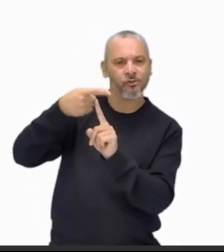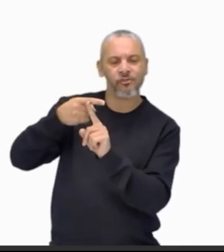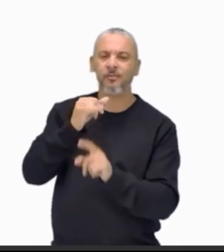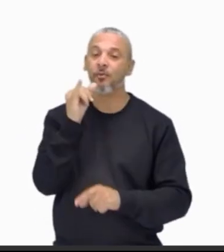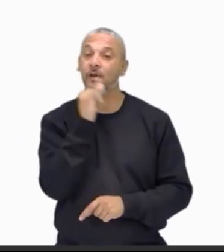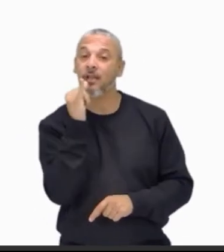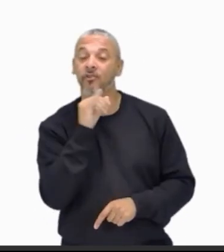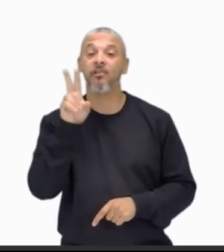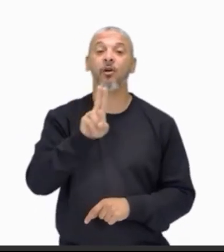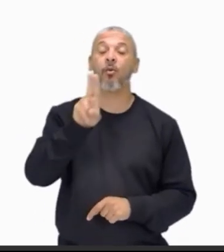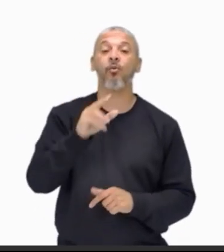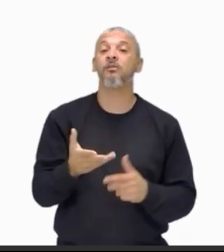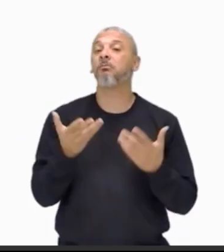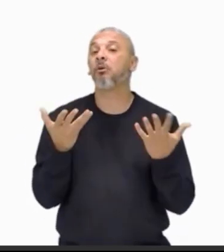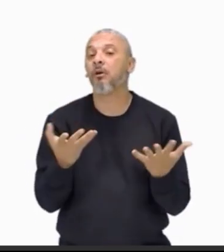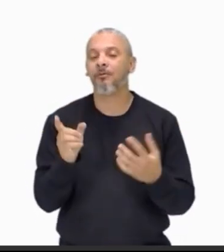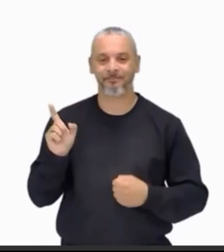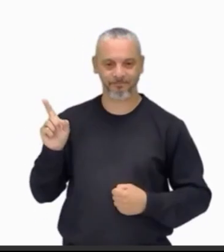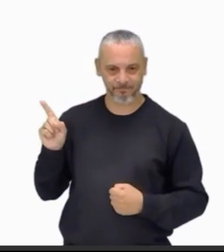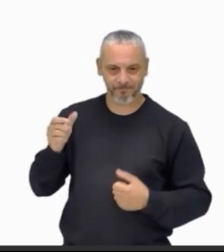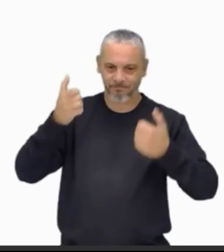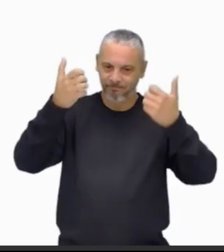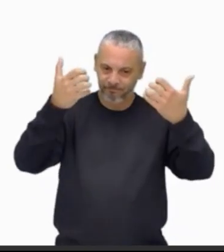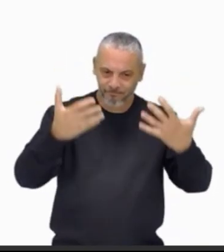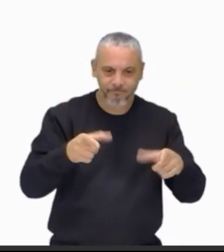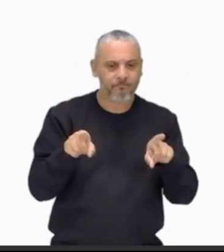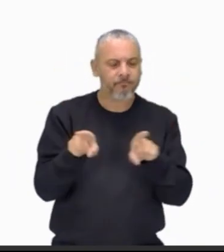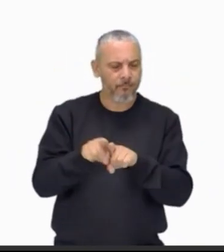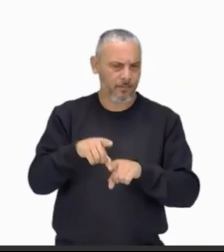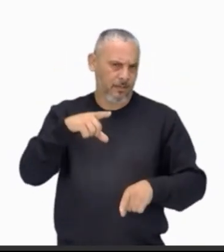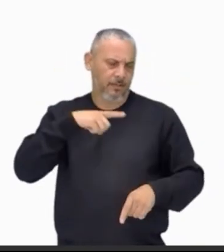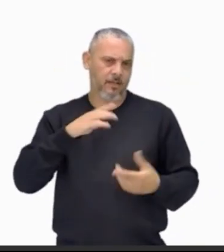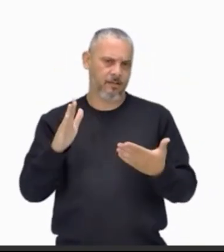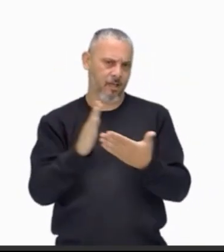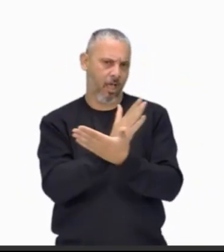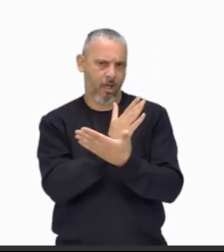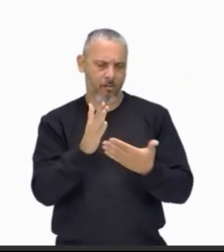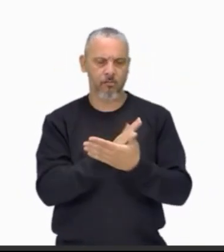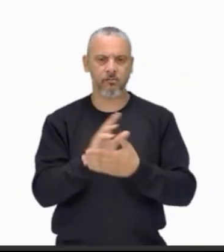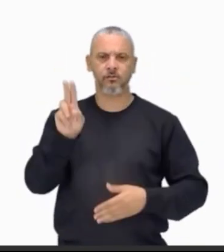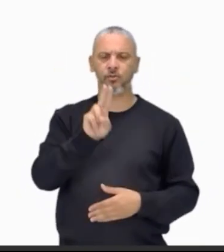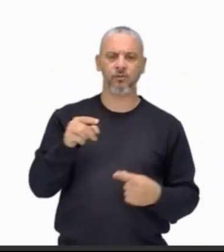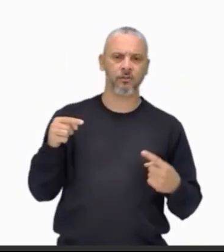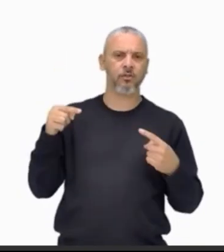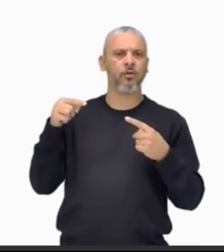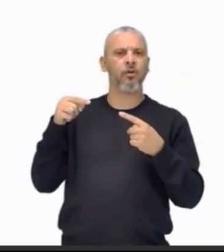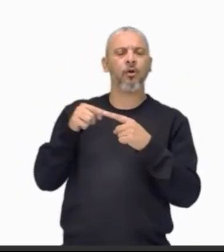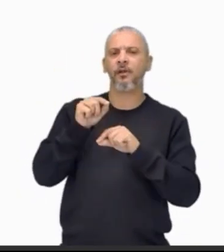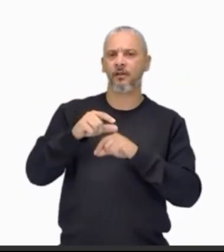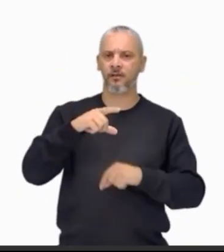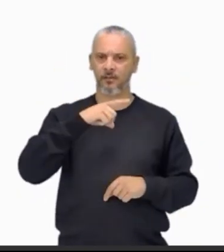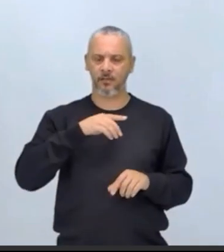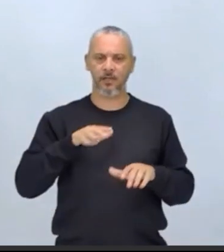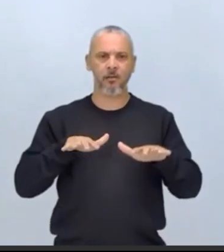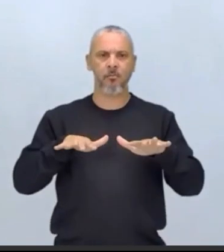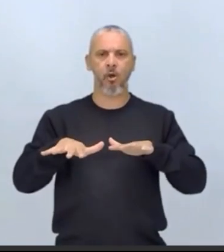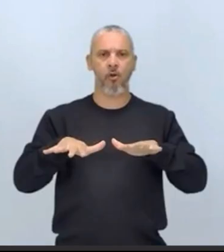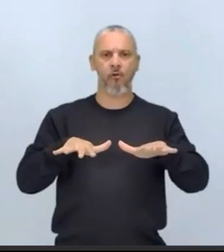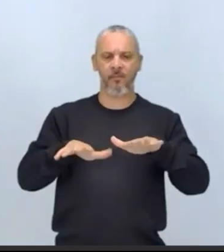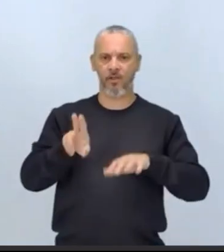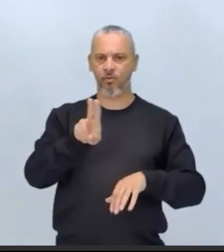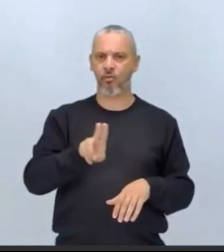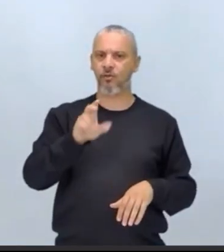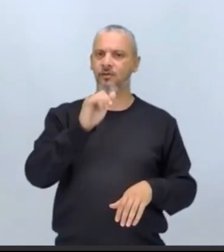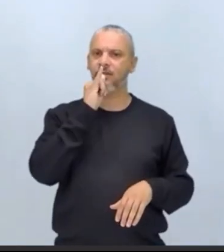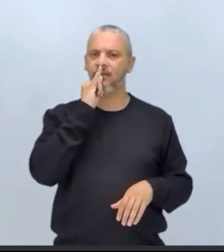que são envolvidos na construção desses equipamentos. Existem alguns equipamentos que foram desenvolvidos que têm movimentação, que